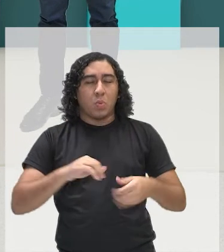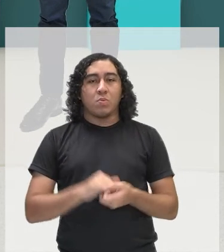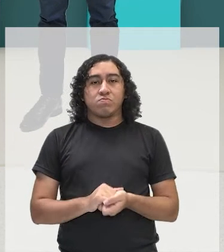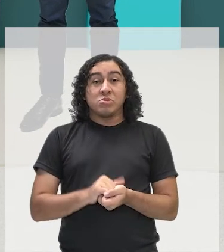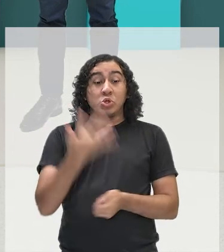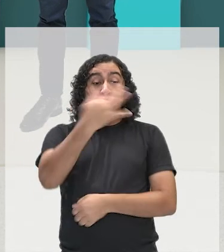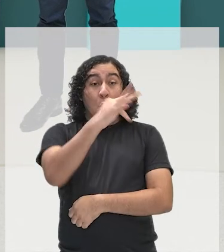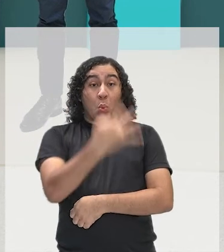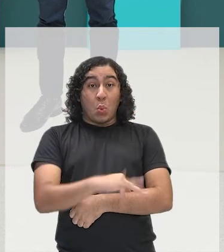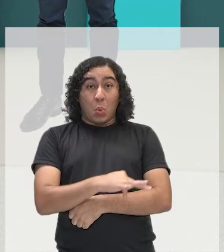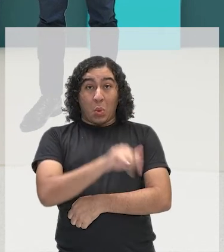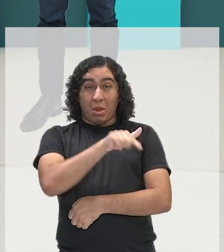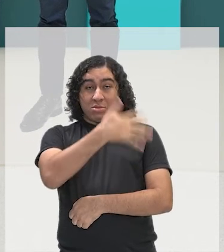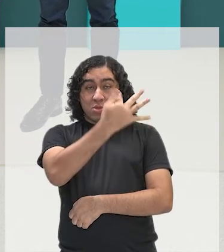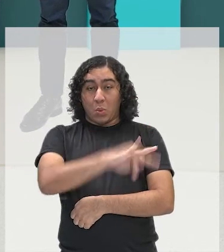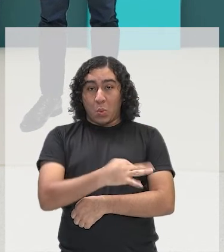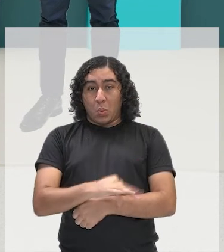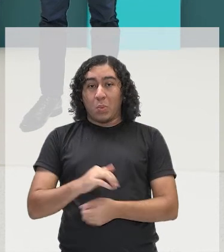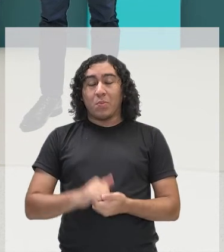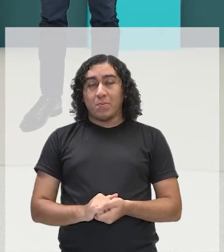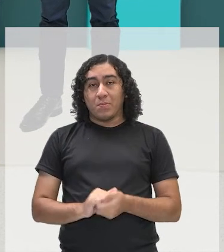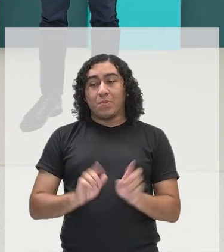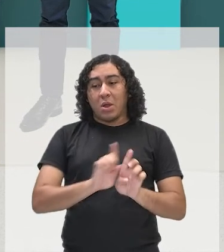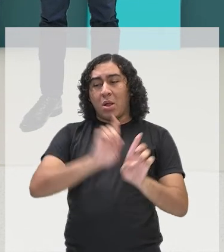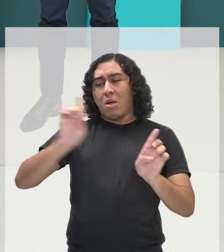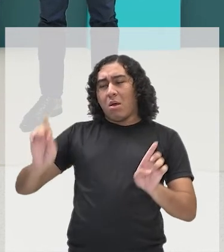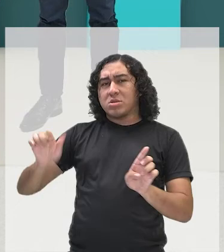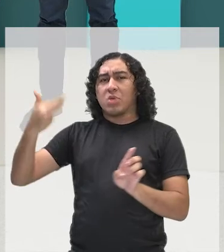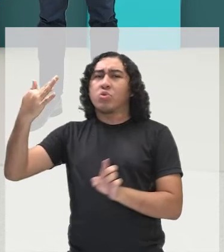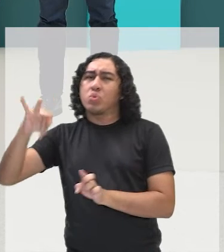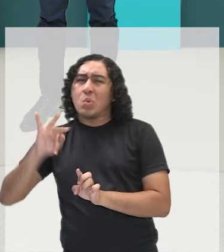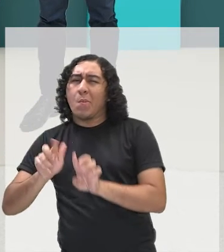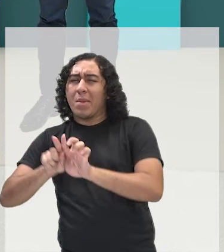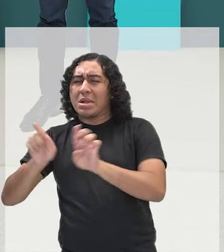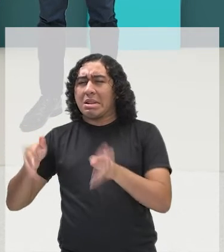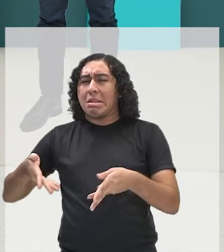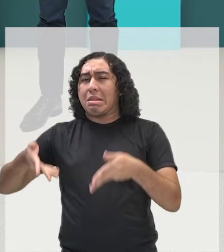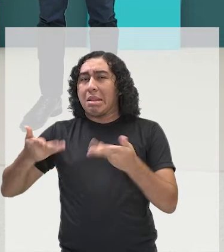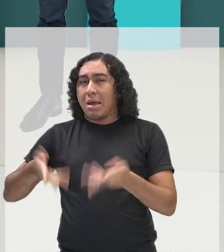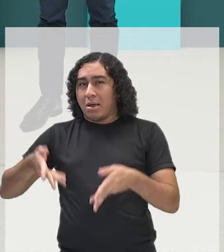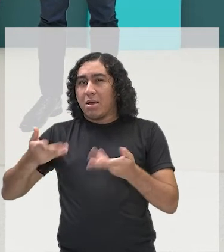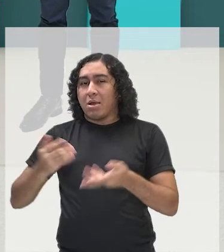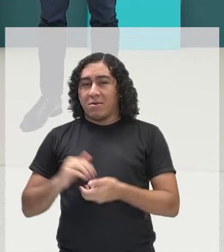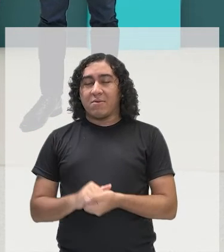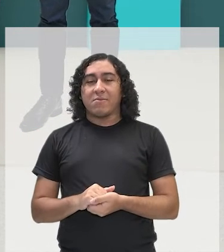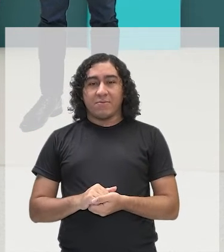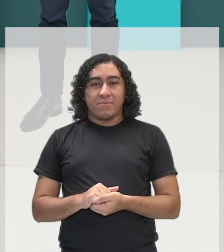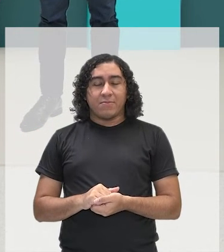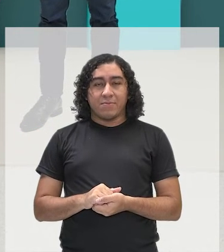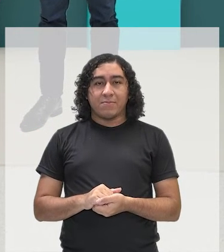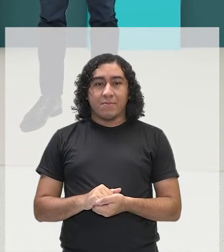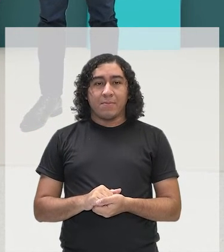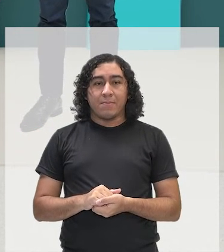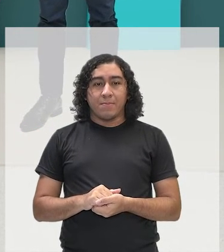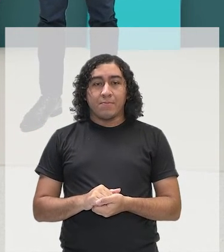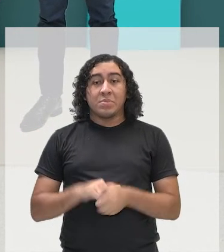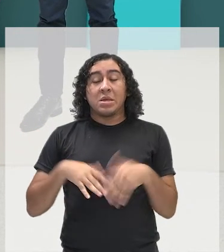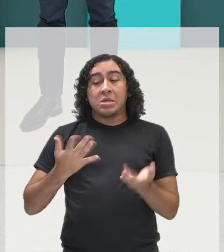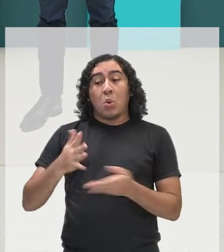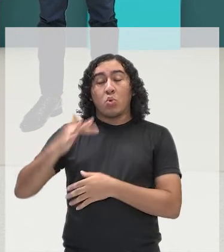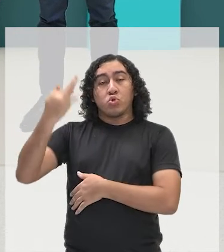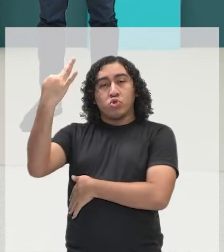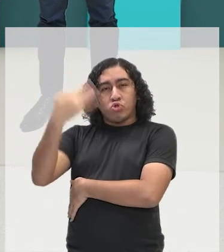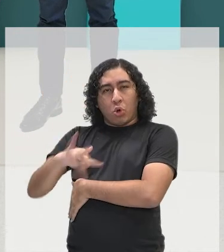dor que é bem aguda. E ache é uma dorzinha mais leve. Nós costumamos relacionar isso com backache, né, dor nas